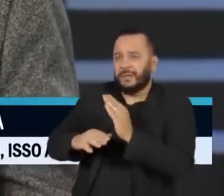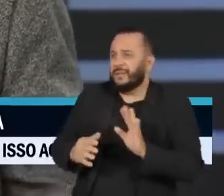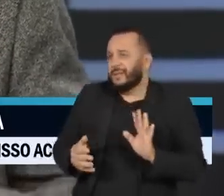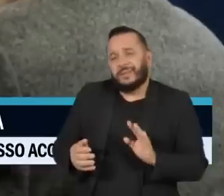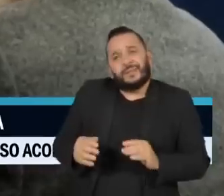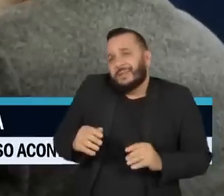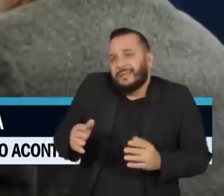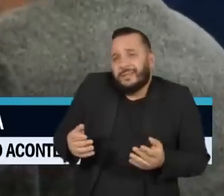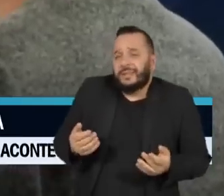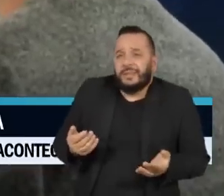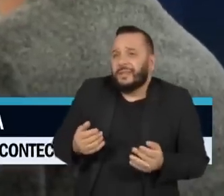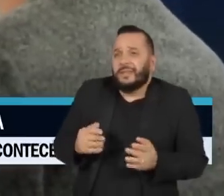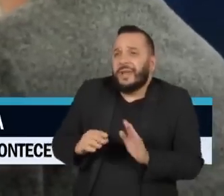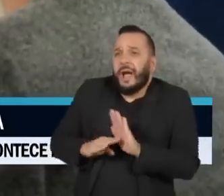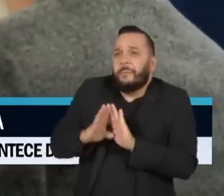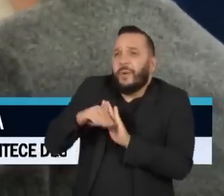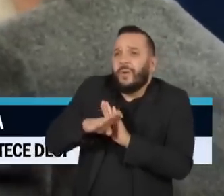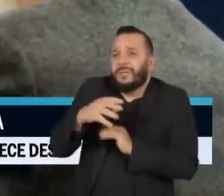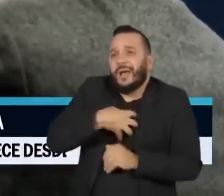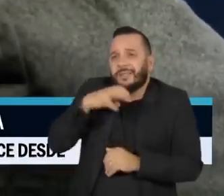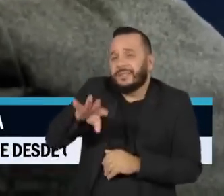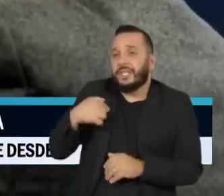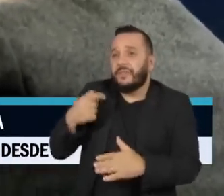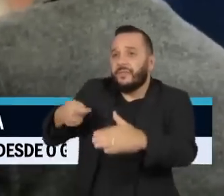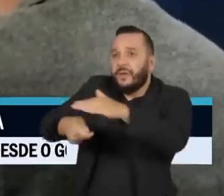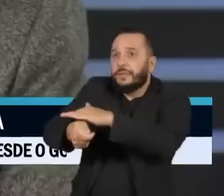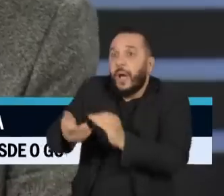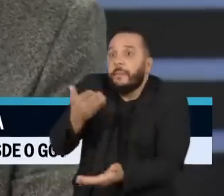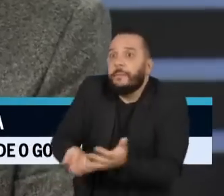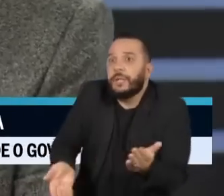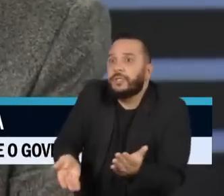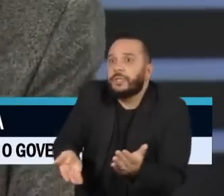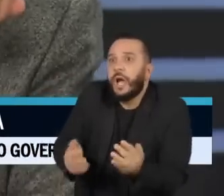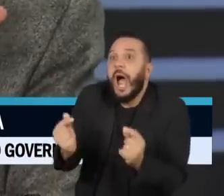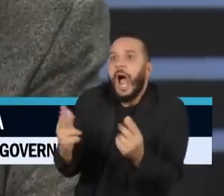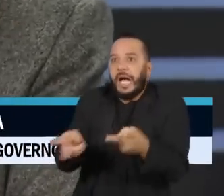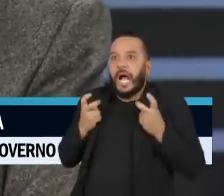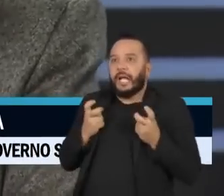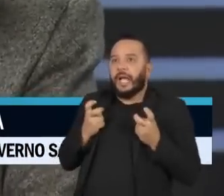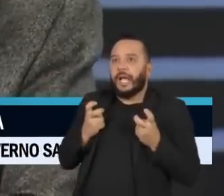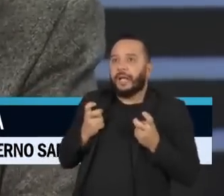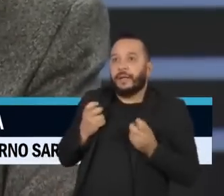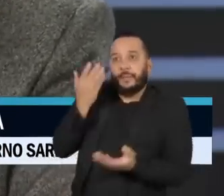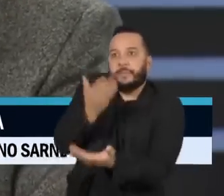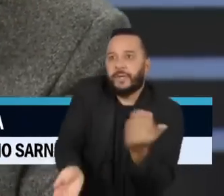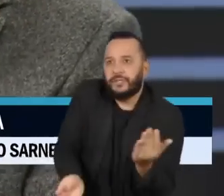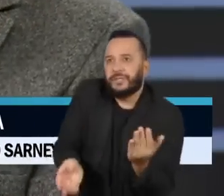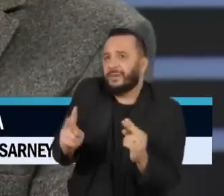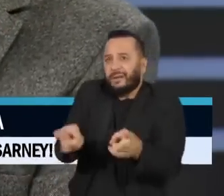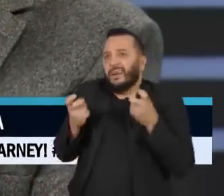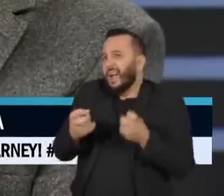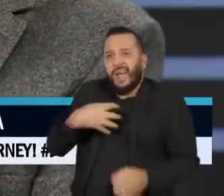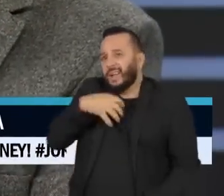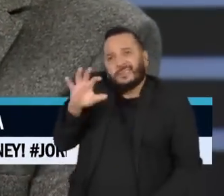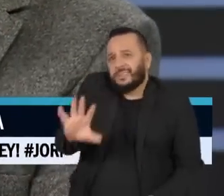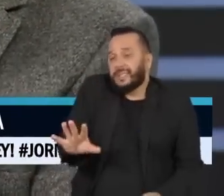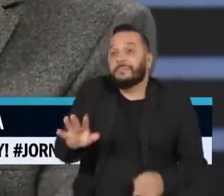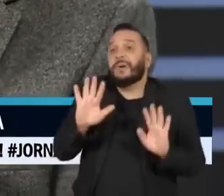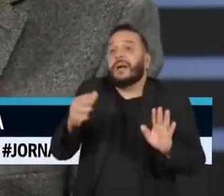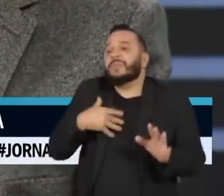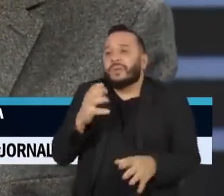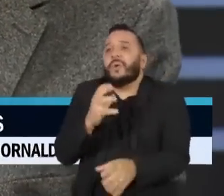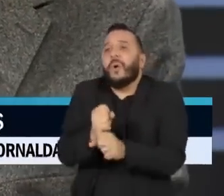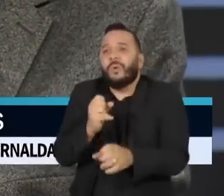aplica na bolsa você perde hoje amanhecer ganha hoje tá lá embaixo depois sobe o que conta é o médio e longo prazo